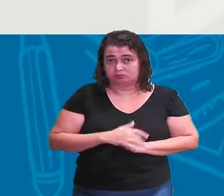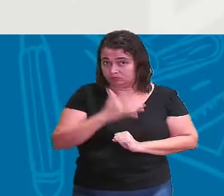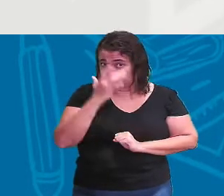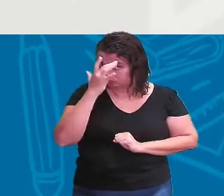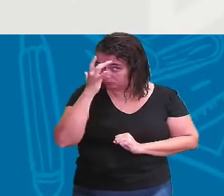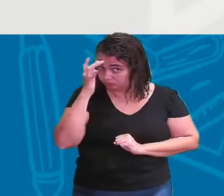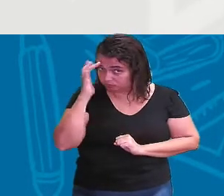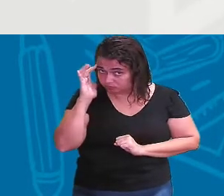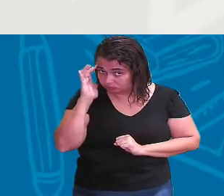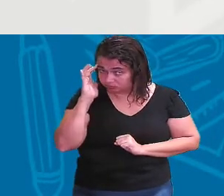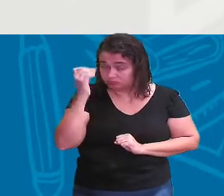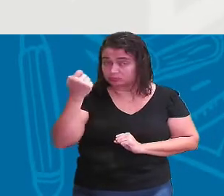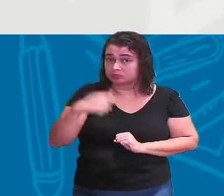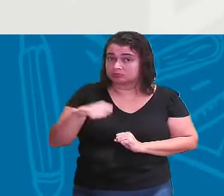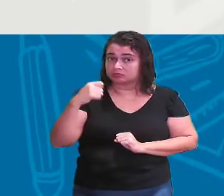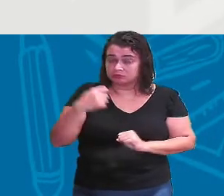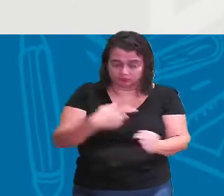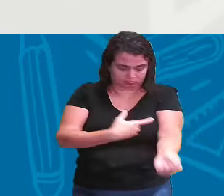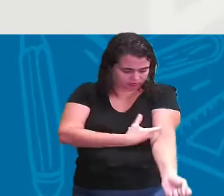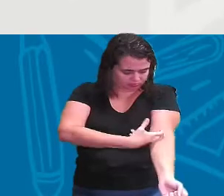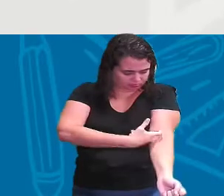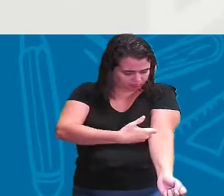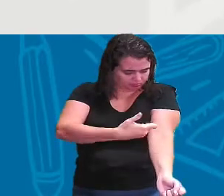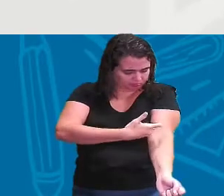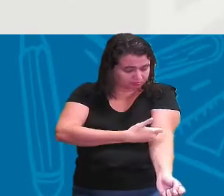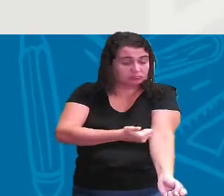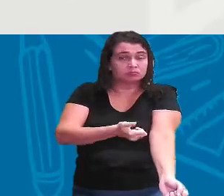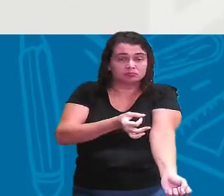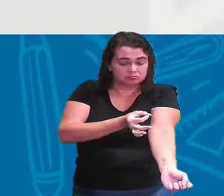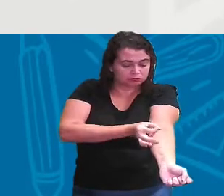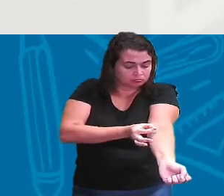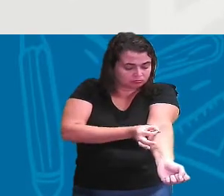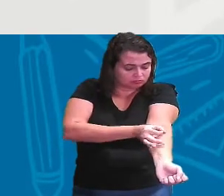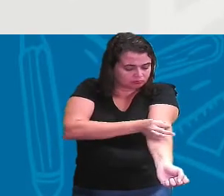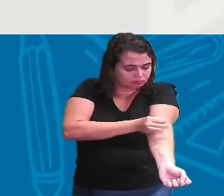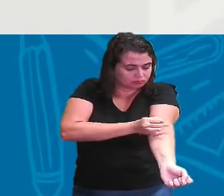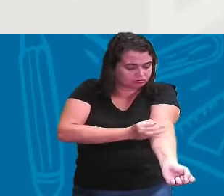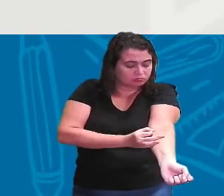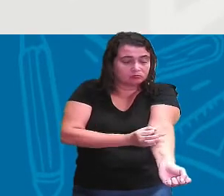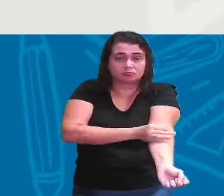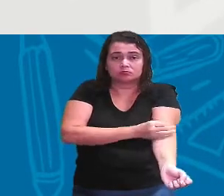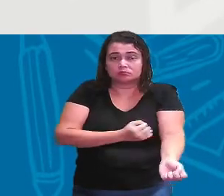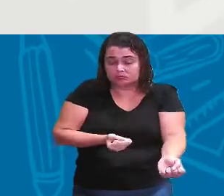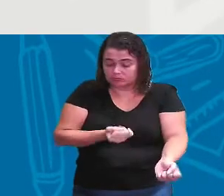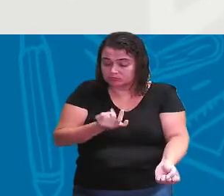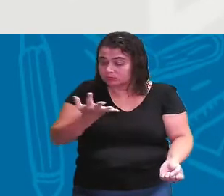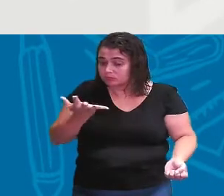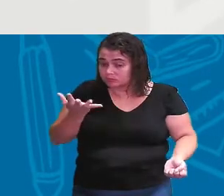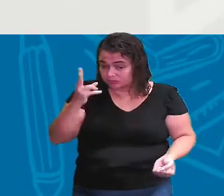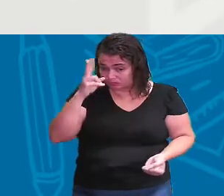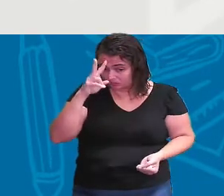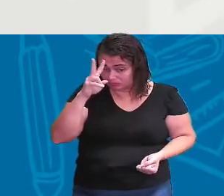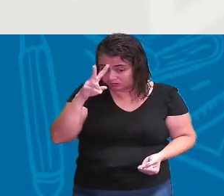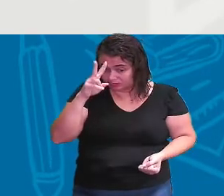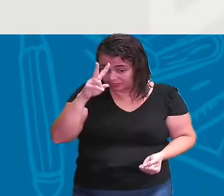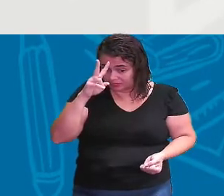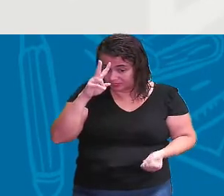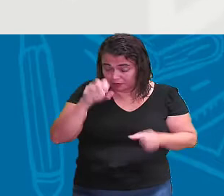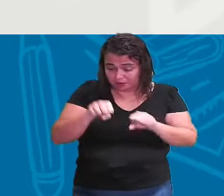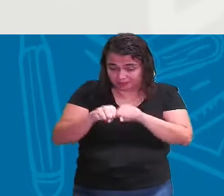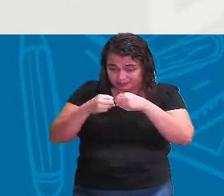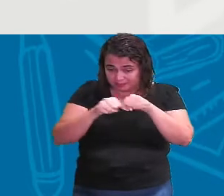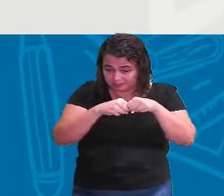fazendo contagem de plaquetas, lembra da plaqueta lá dos trombócitos que tem a ver com a cascata química da coagulação sanguínea? É isso